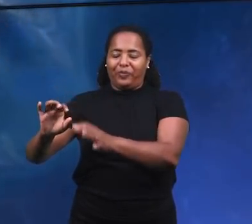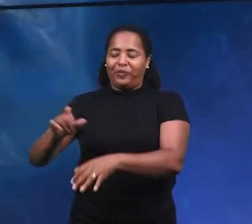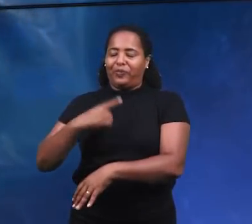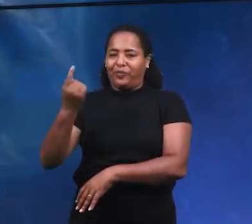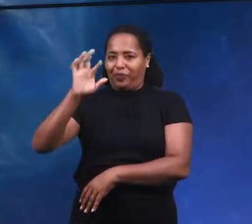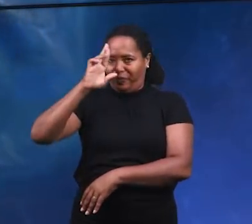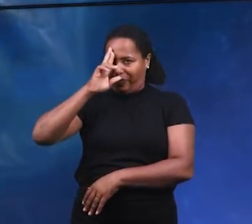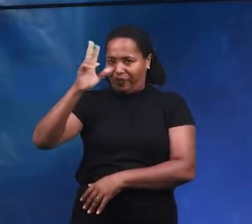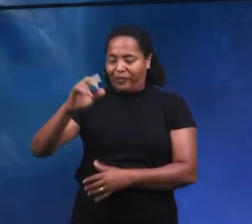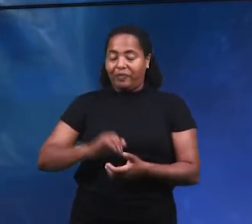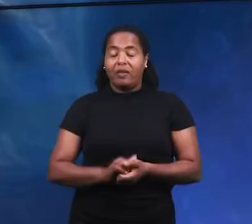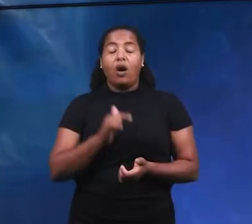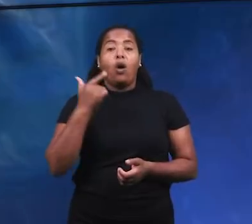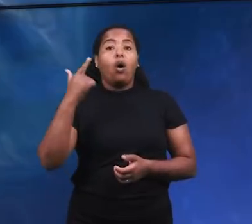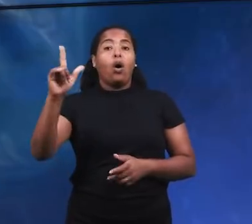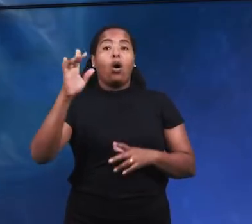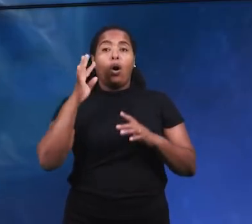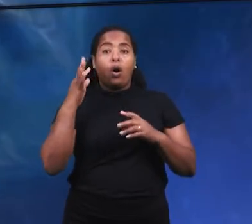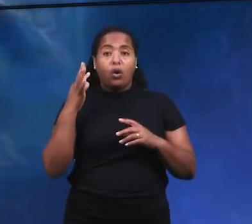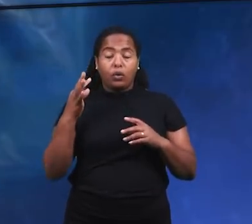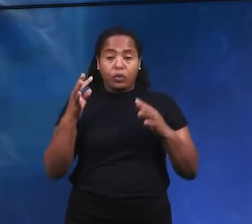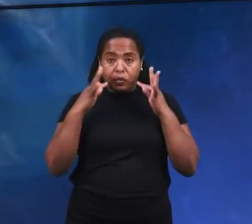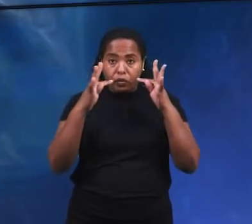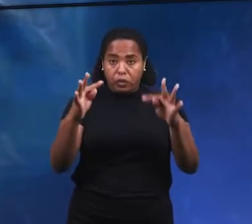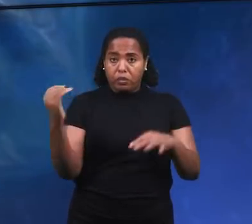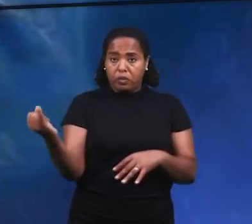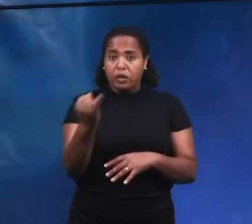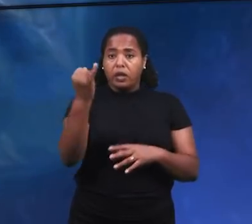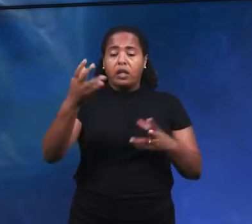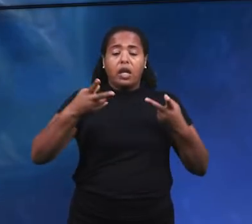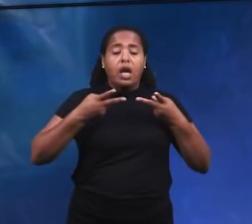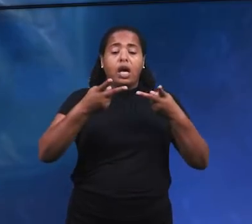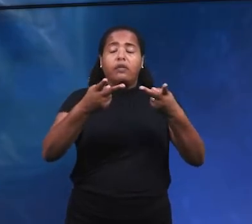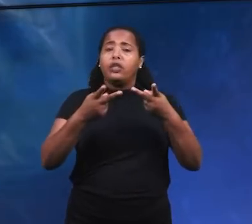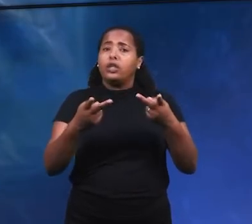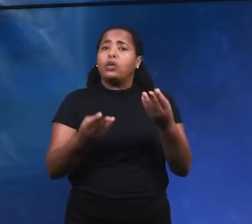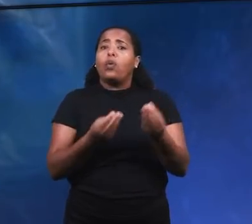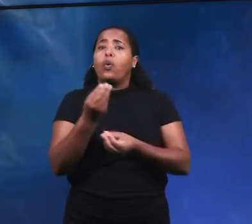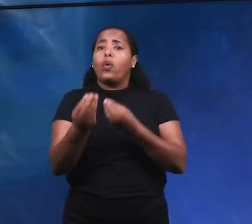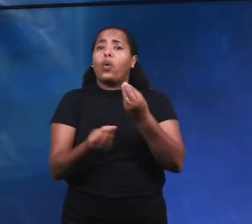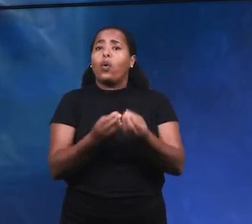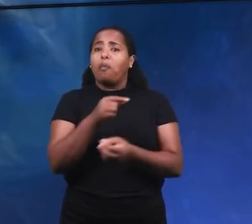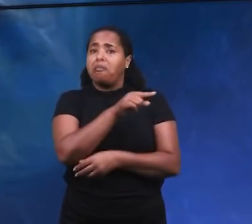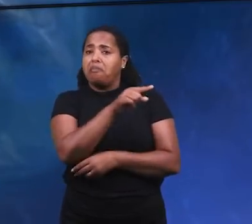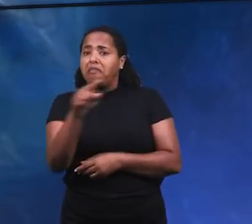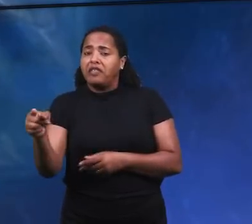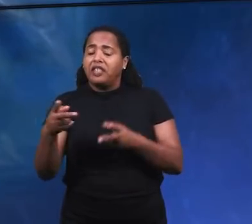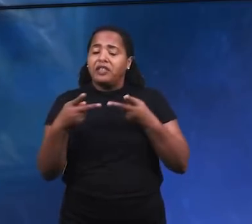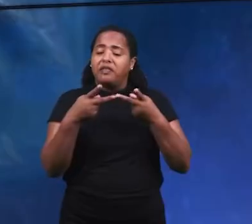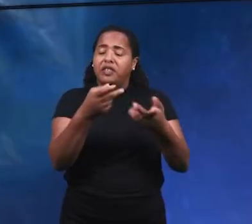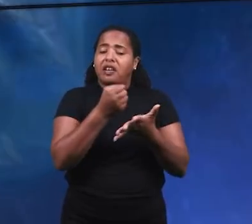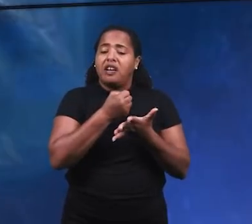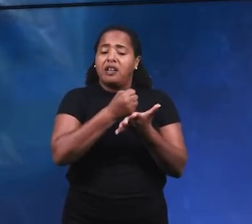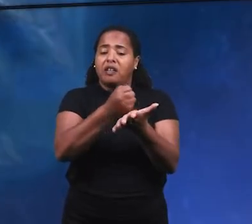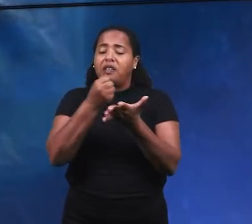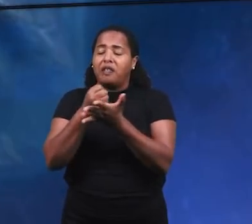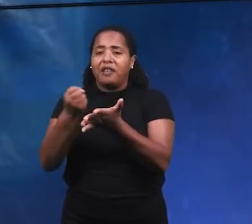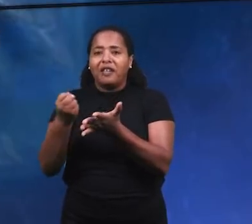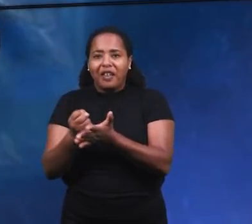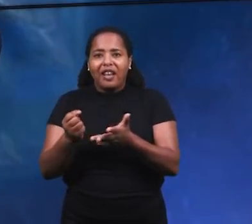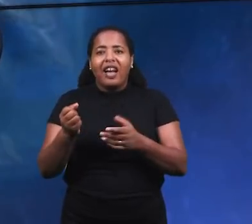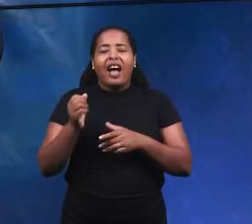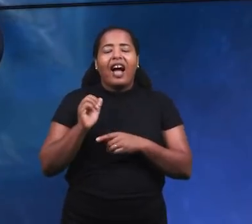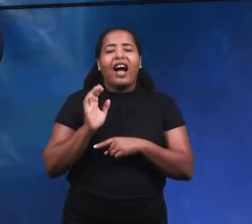Filho, Cristo, Jesus Cristo, nosso Senhor. Outro testemunho importante é o das visitas, como as irmãs estão fazendo as